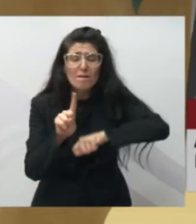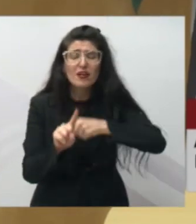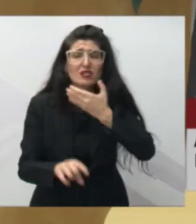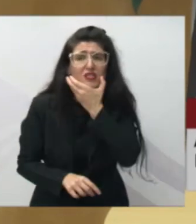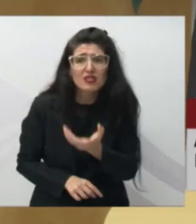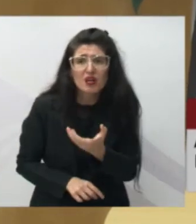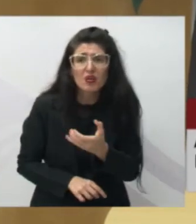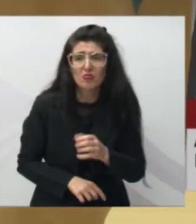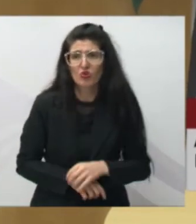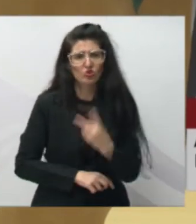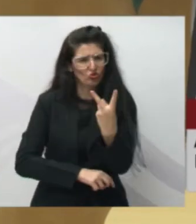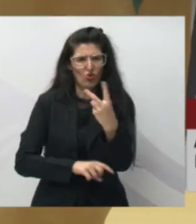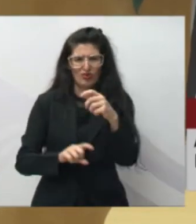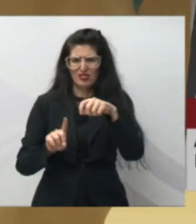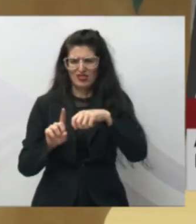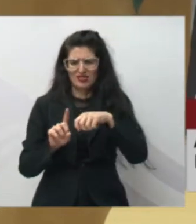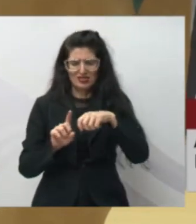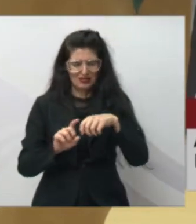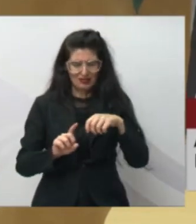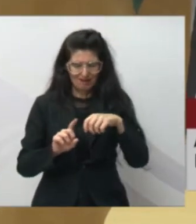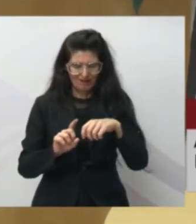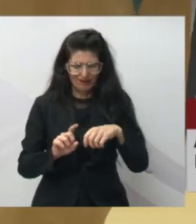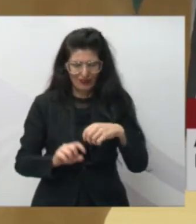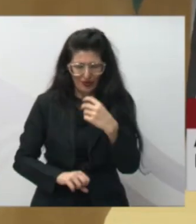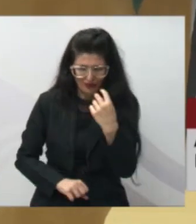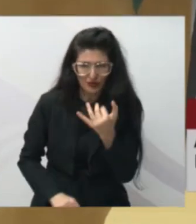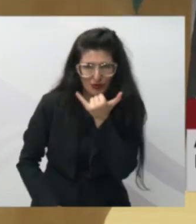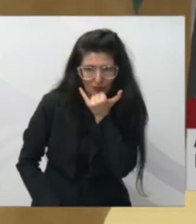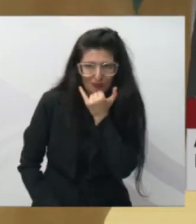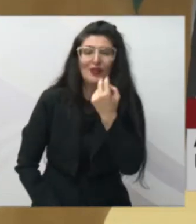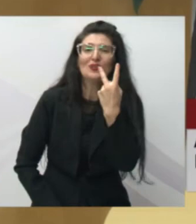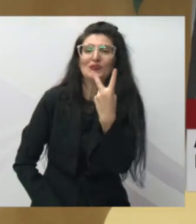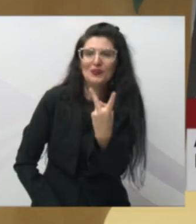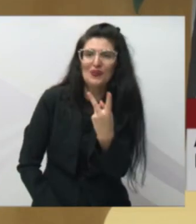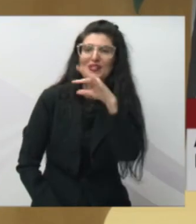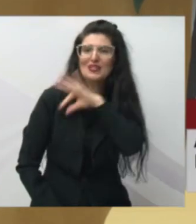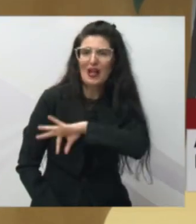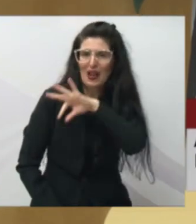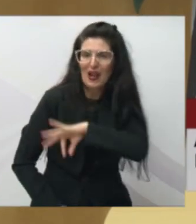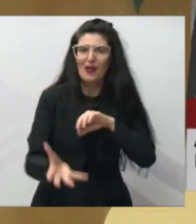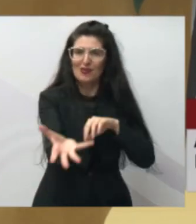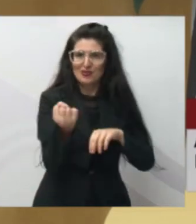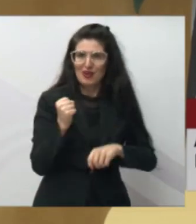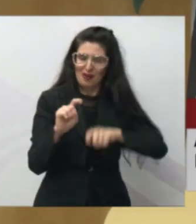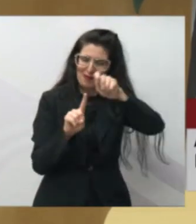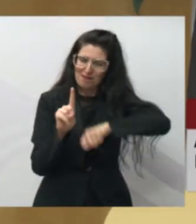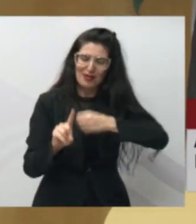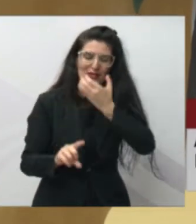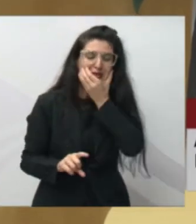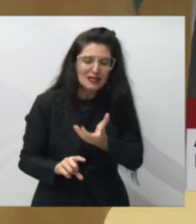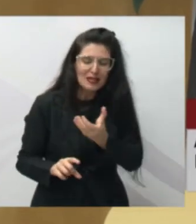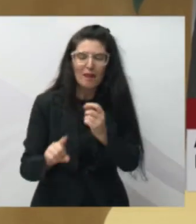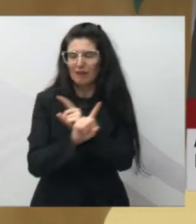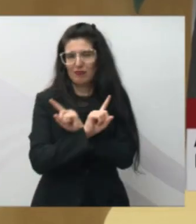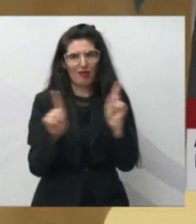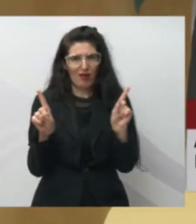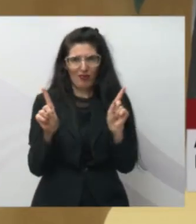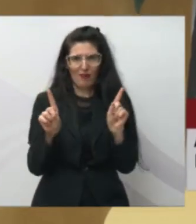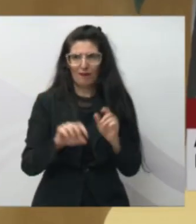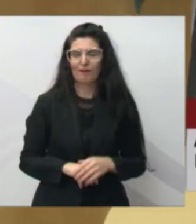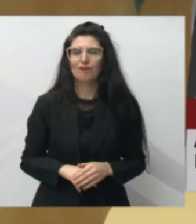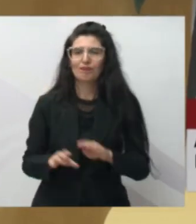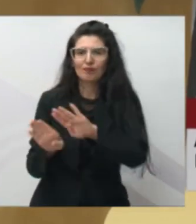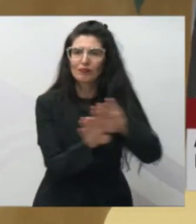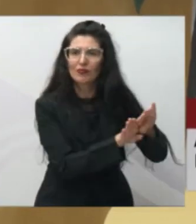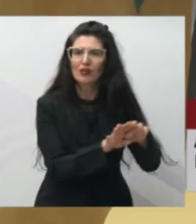relação a tirar um assessor, vejam bem, vivemos aí um momento de pandemia aí que está aterrorizando